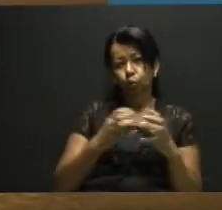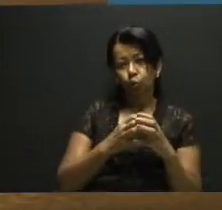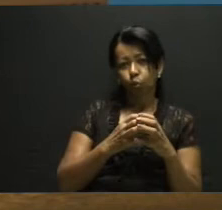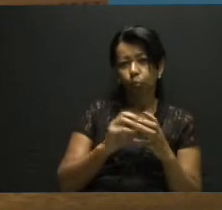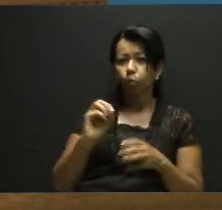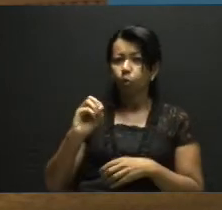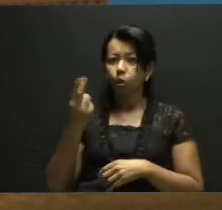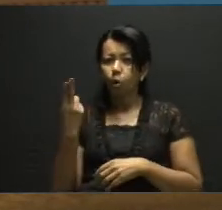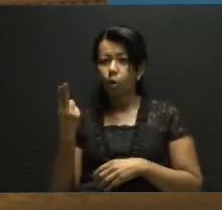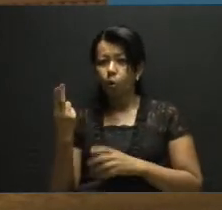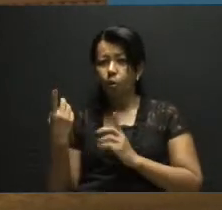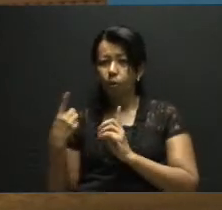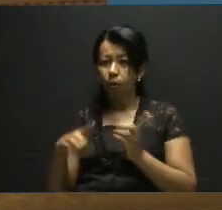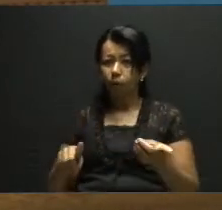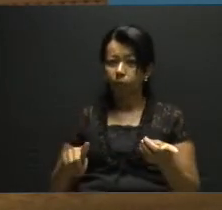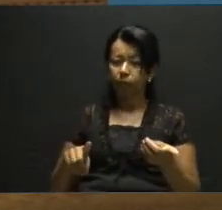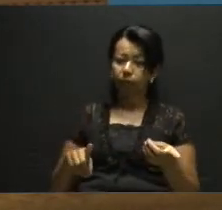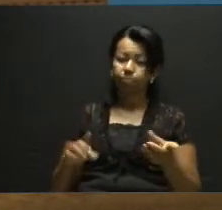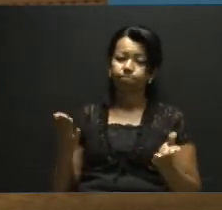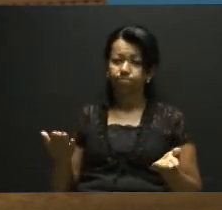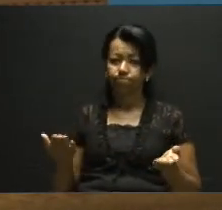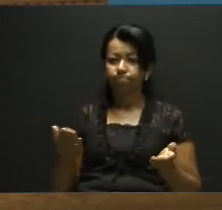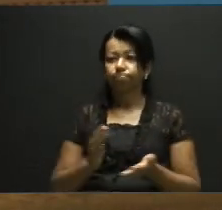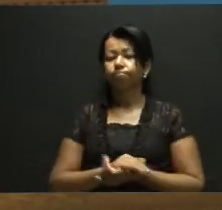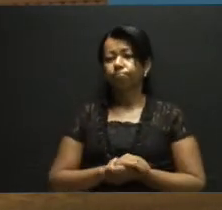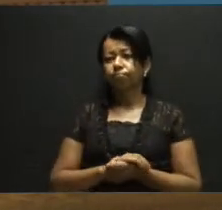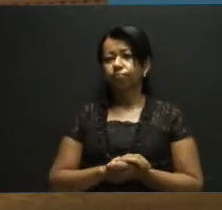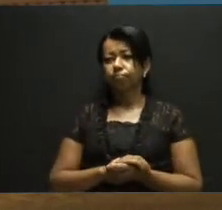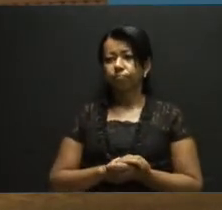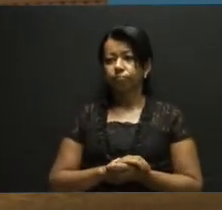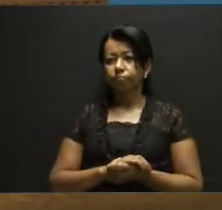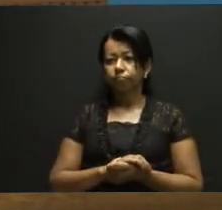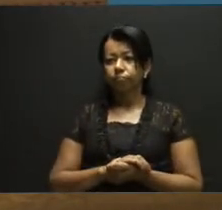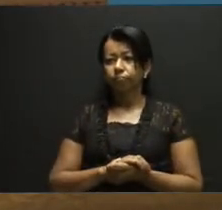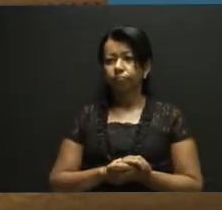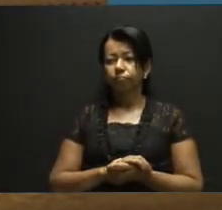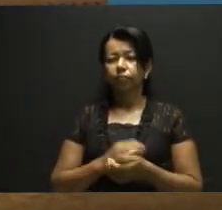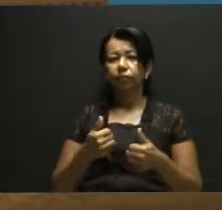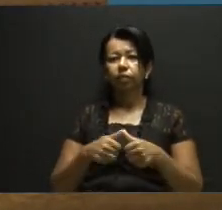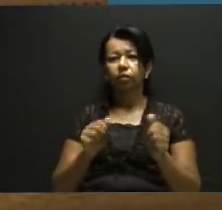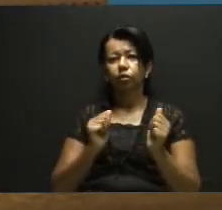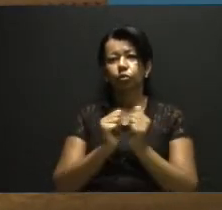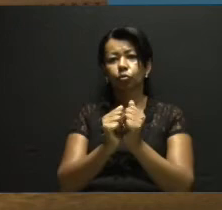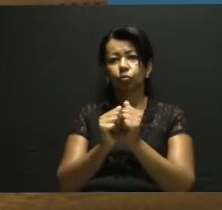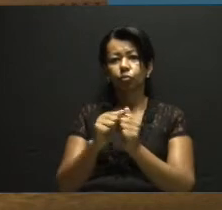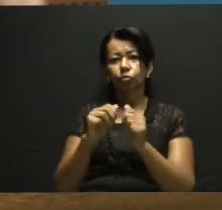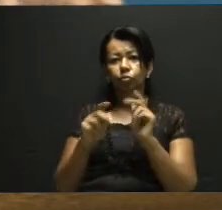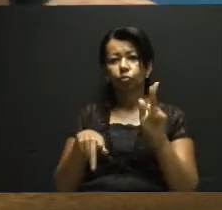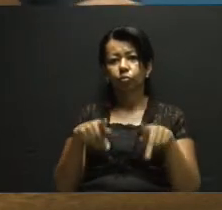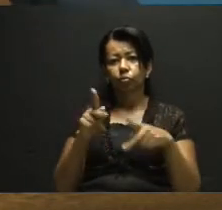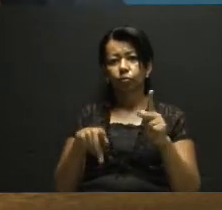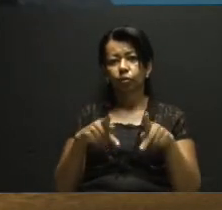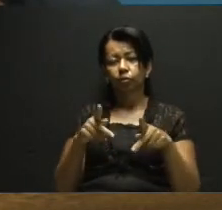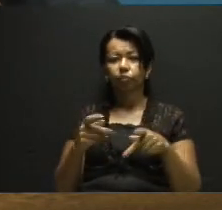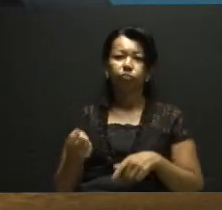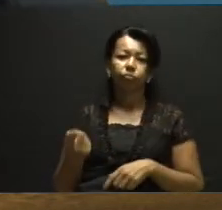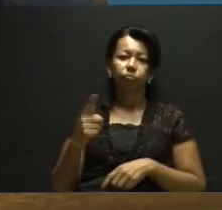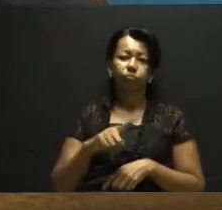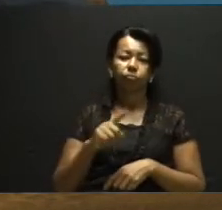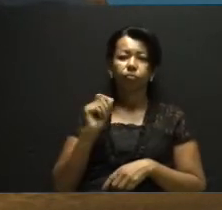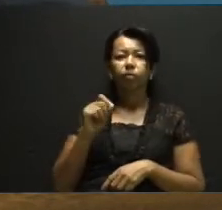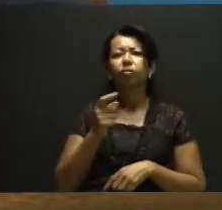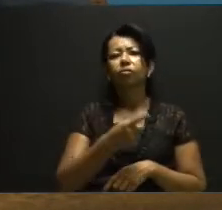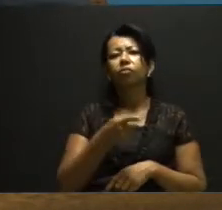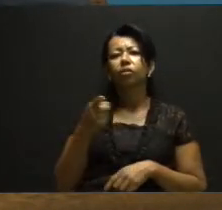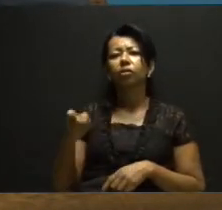oposição é justamente ao lado do povo a questão é se um